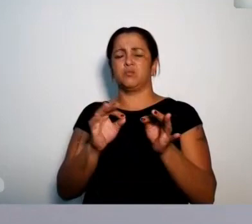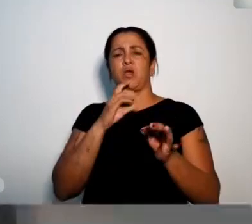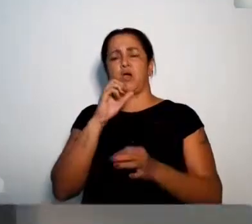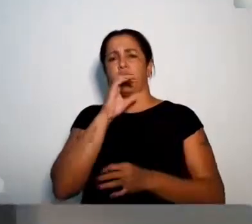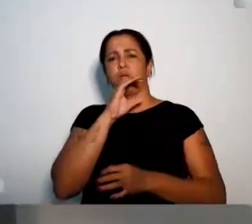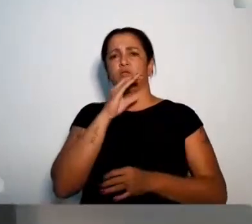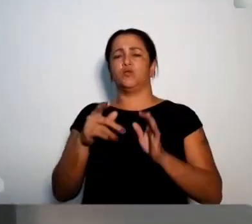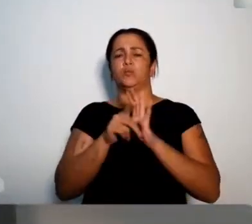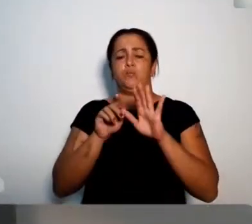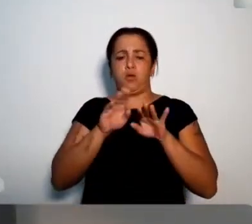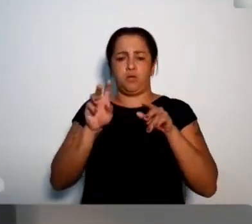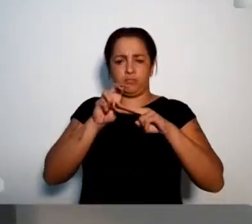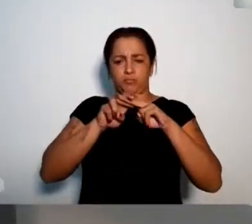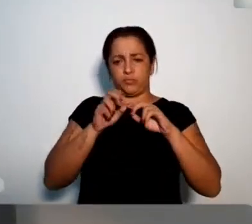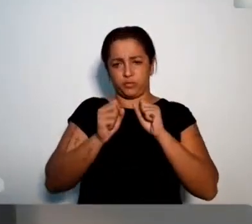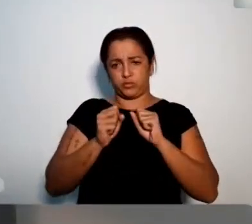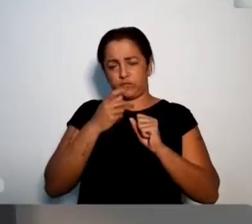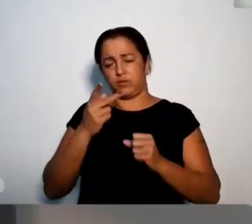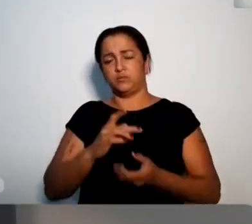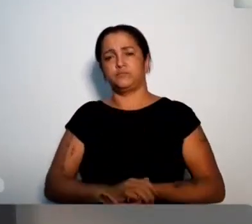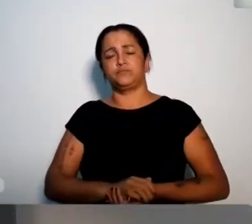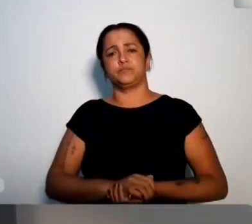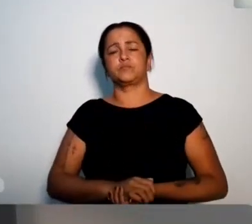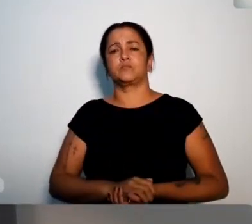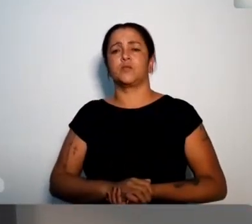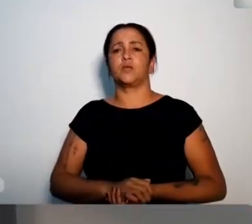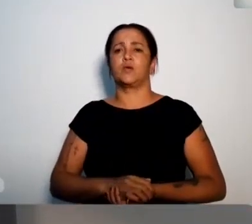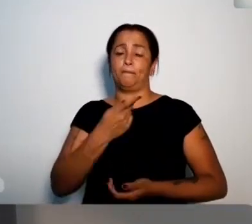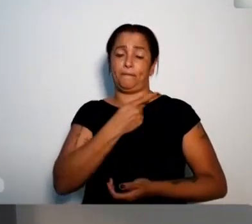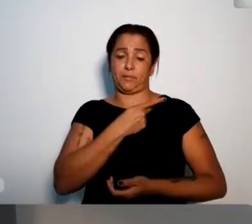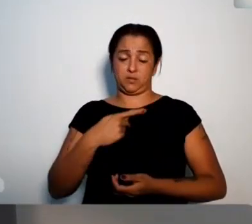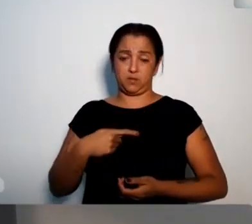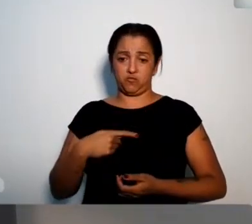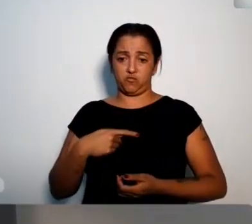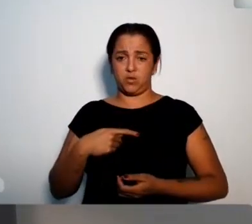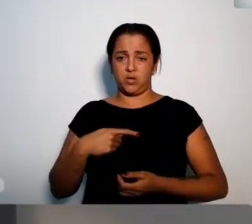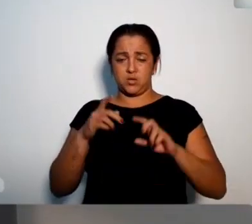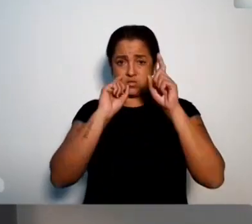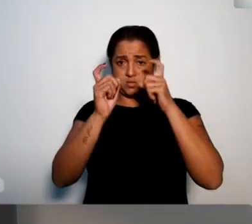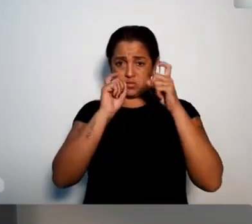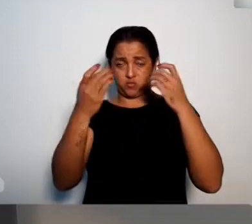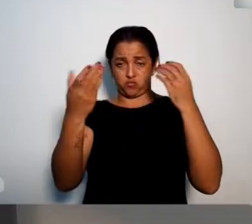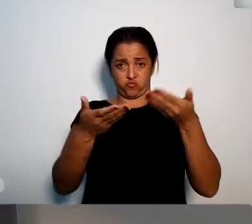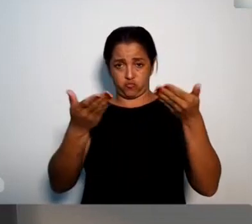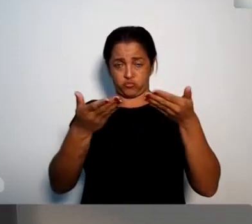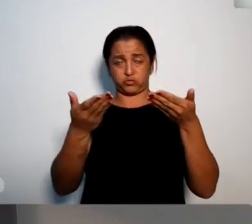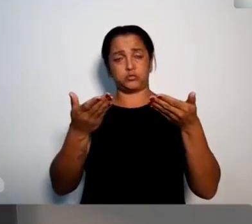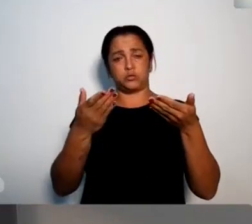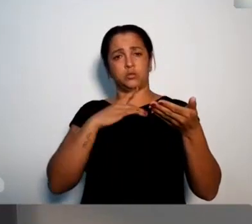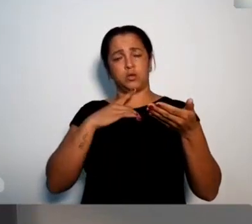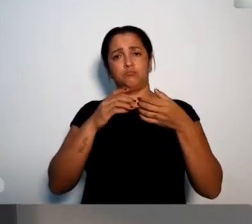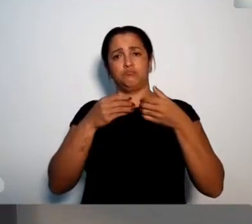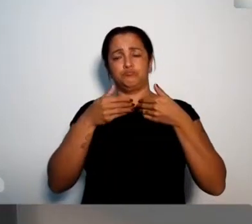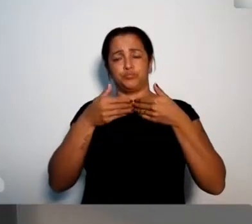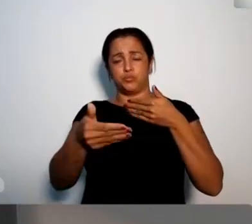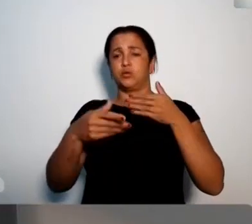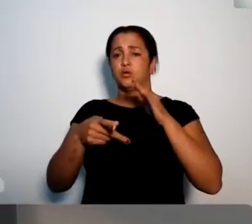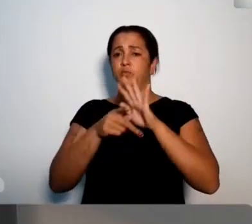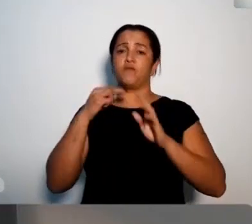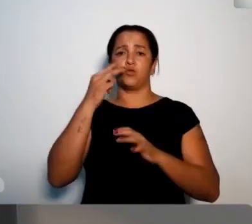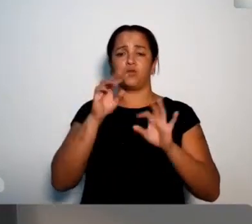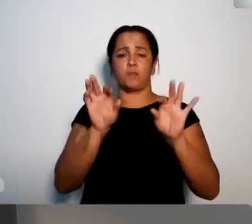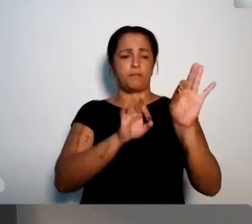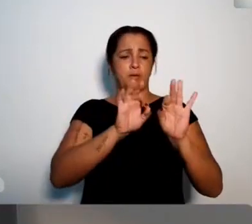vereador. Obrigado, senhor presidente. Senhor presidente, a sessão de hoje, ela demandou por parte dos vereadores um preparo especial,